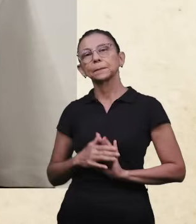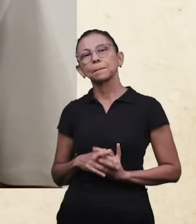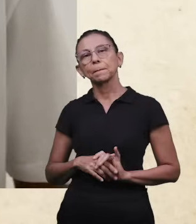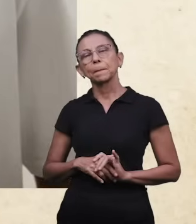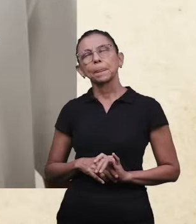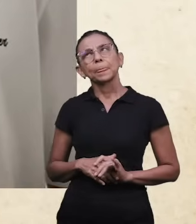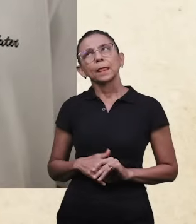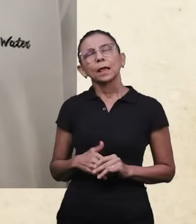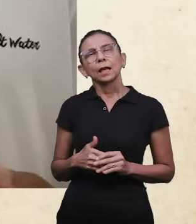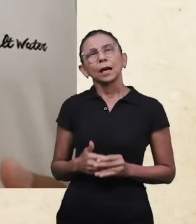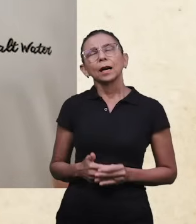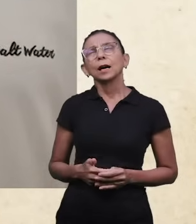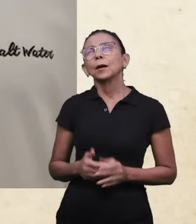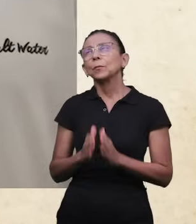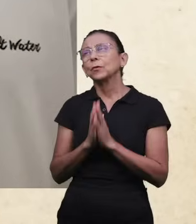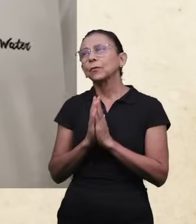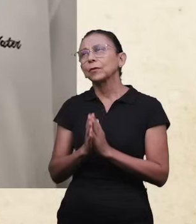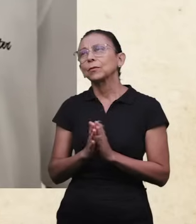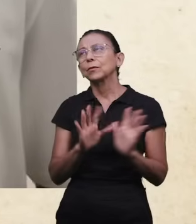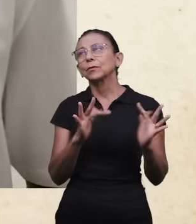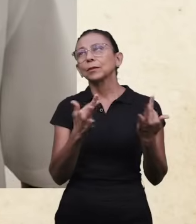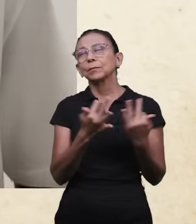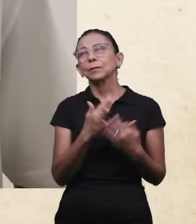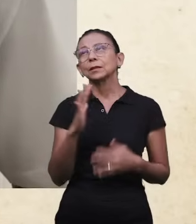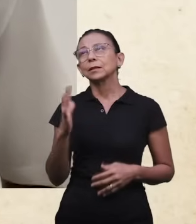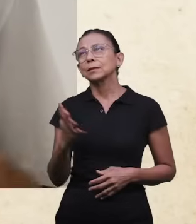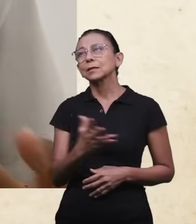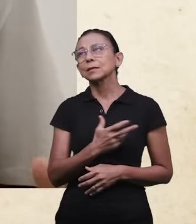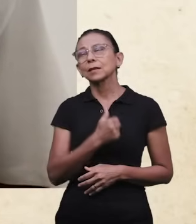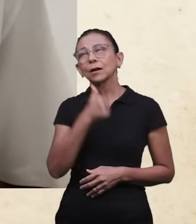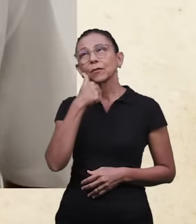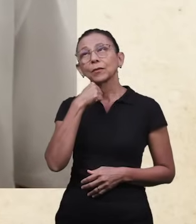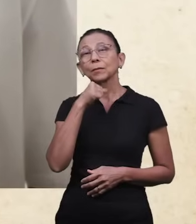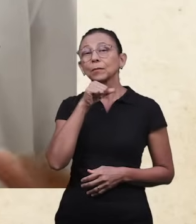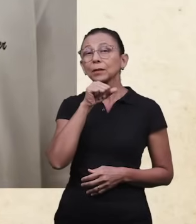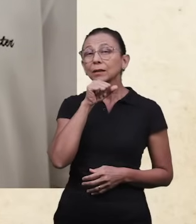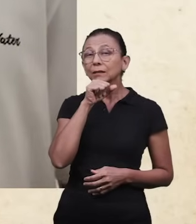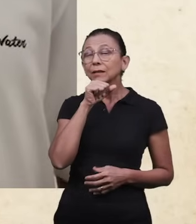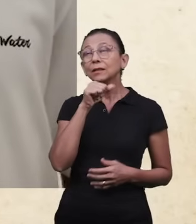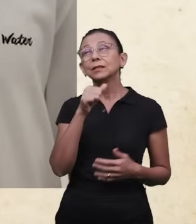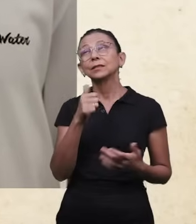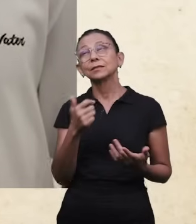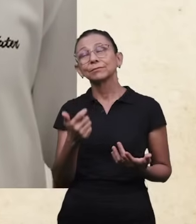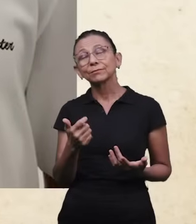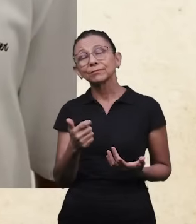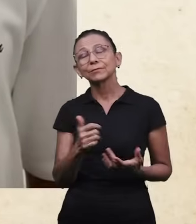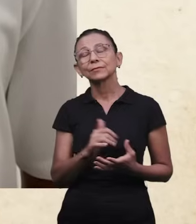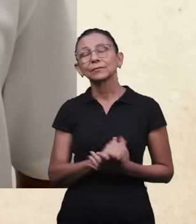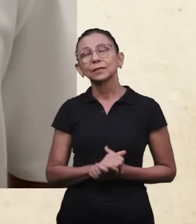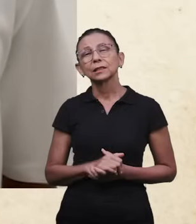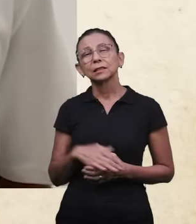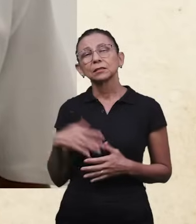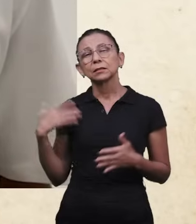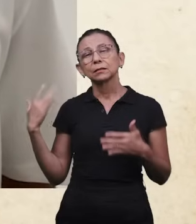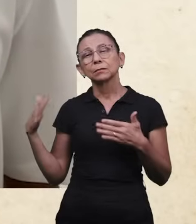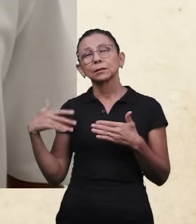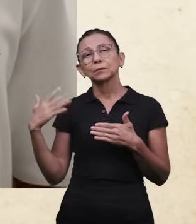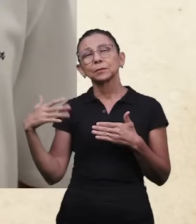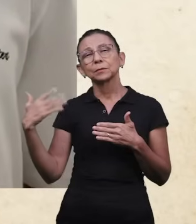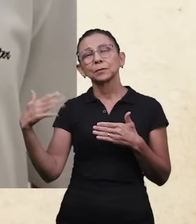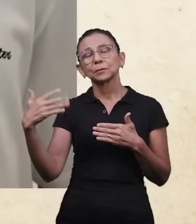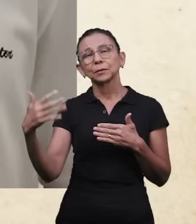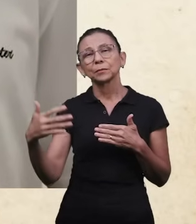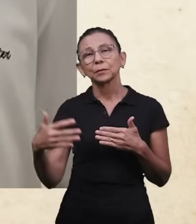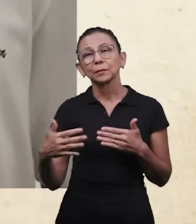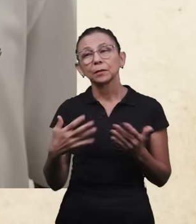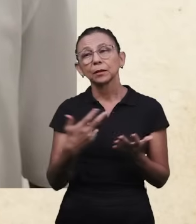do Senhor intercessão pela minha família, pela minha mãe. E ao longo de um Evangelho